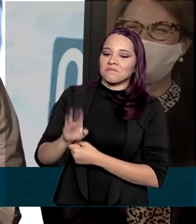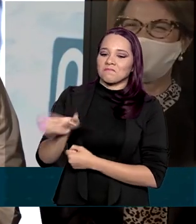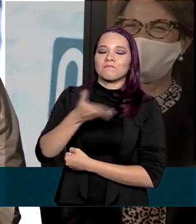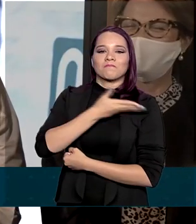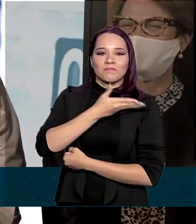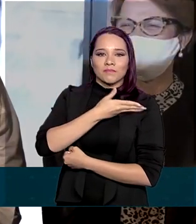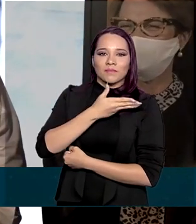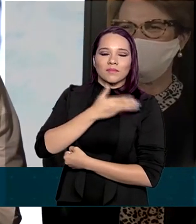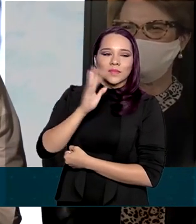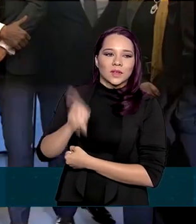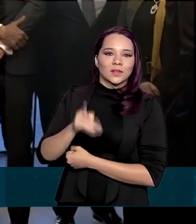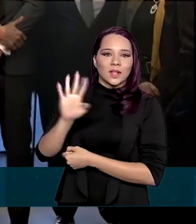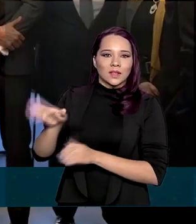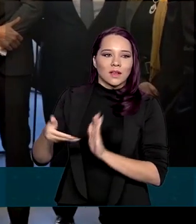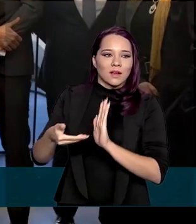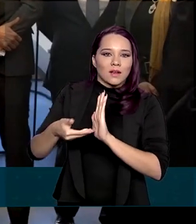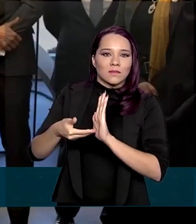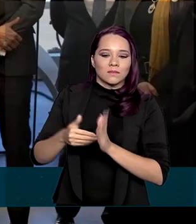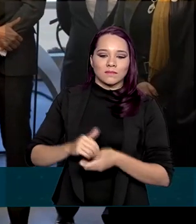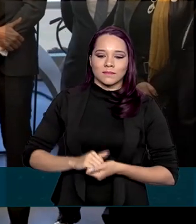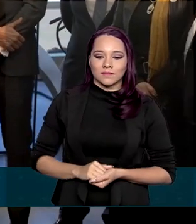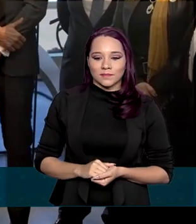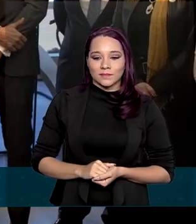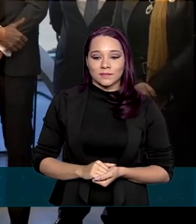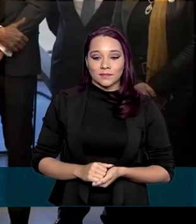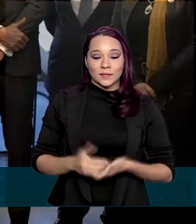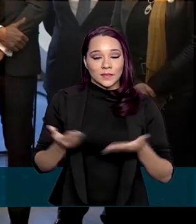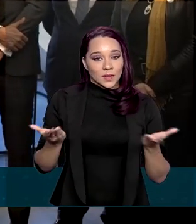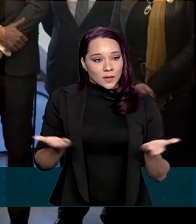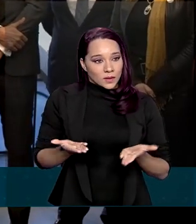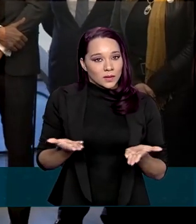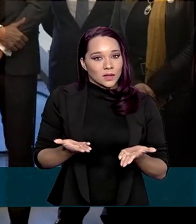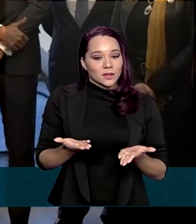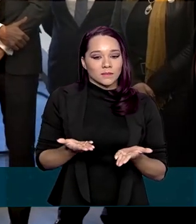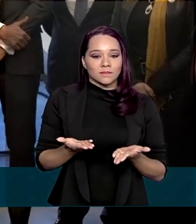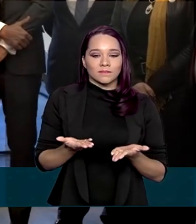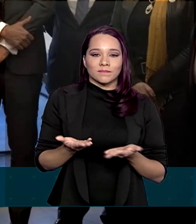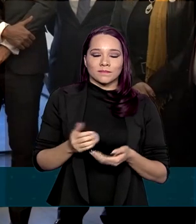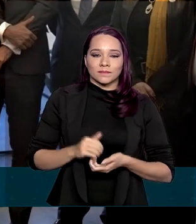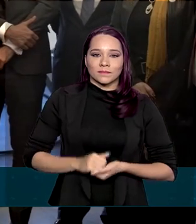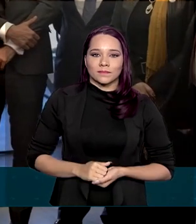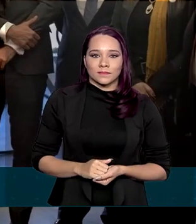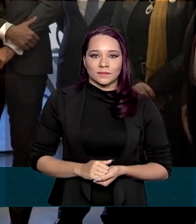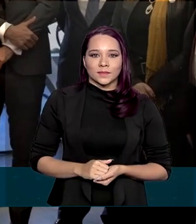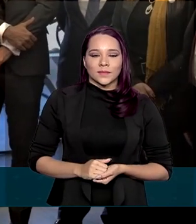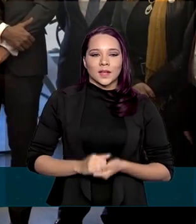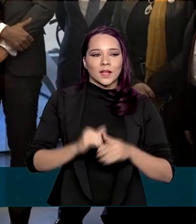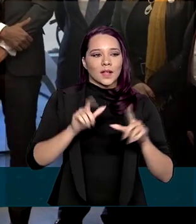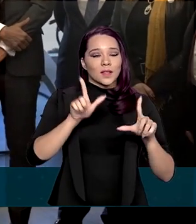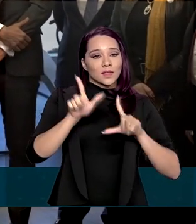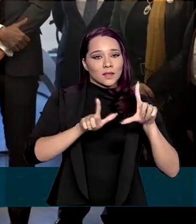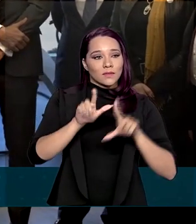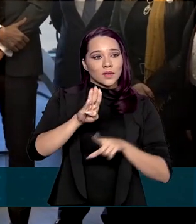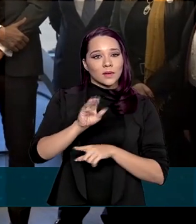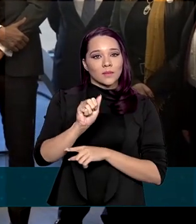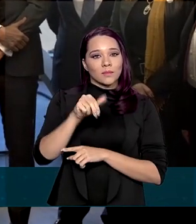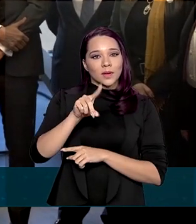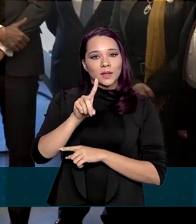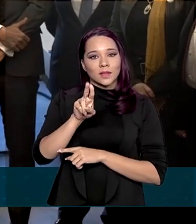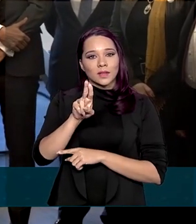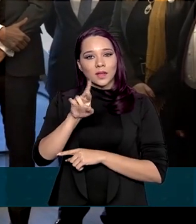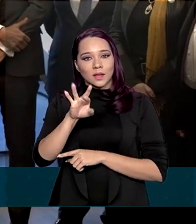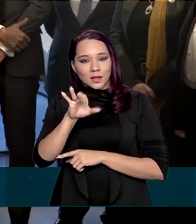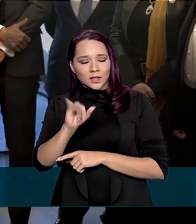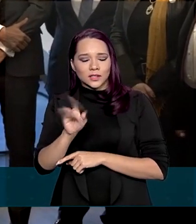meu da Câmara dos Deputados. Nesse momento, o empresário Saad, TV Bandeirantes, que eu guardo no peito, no